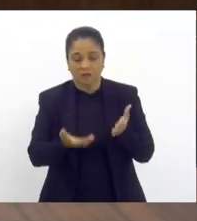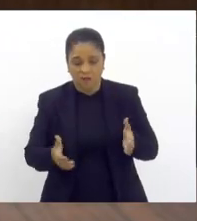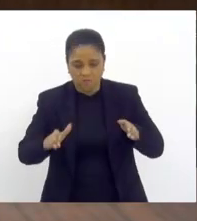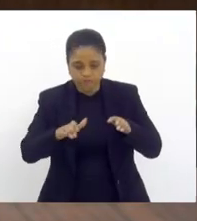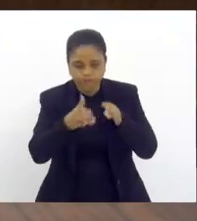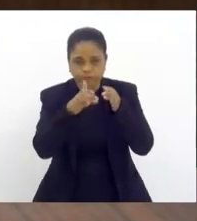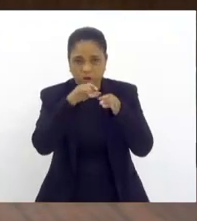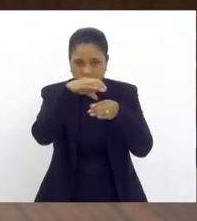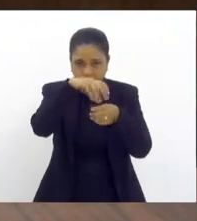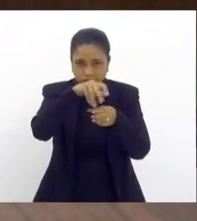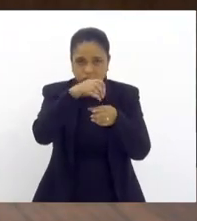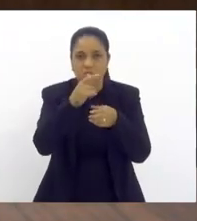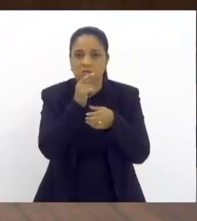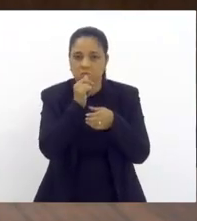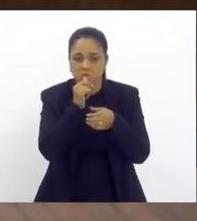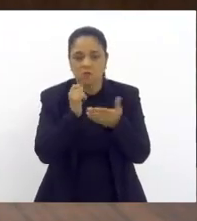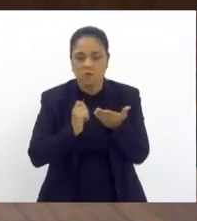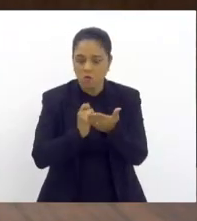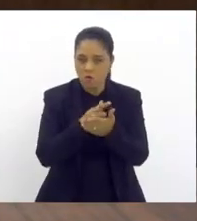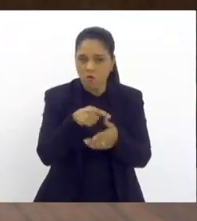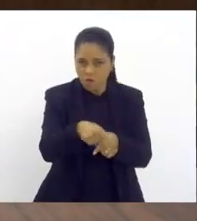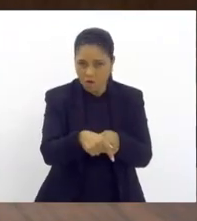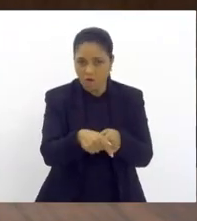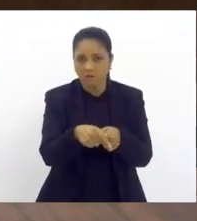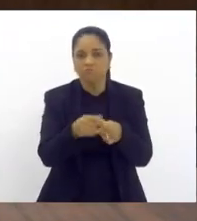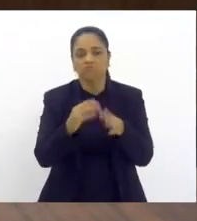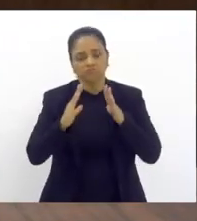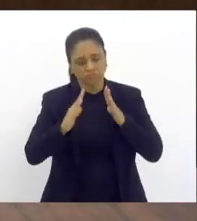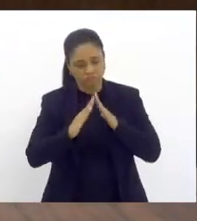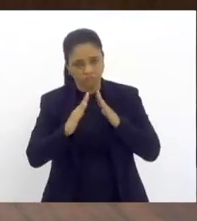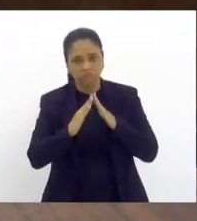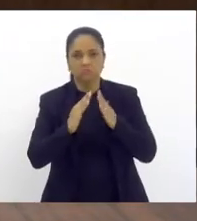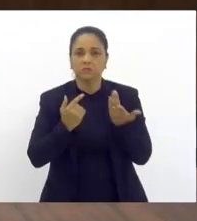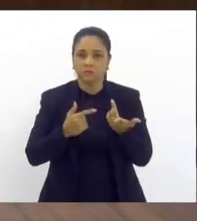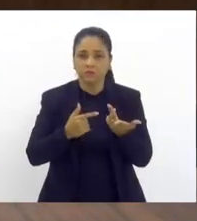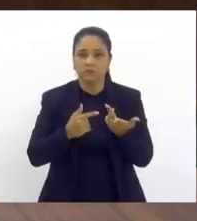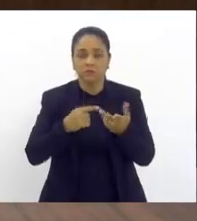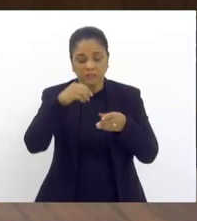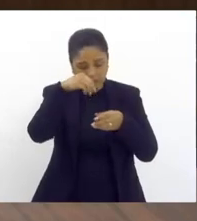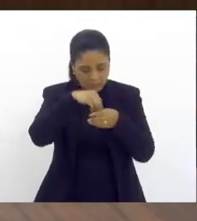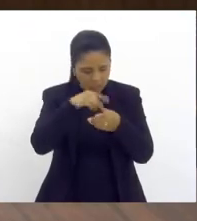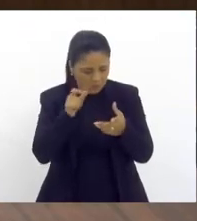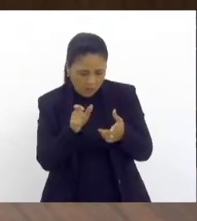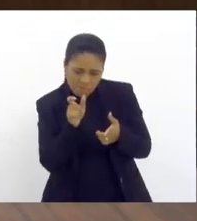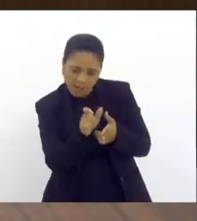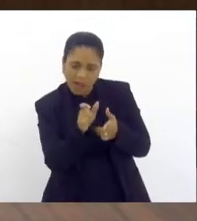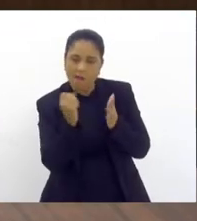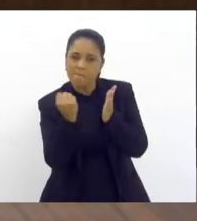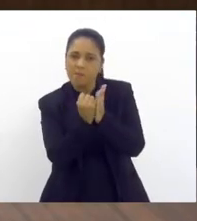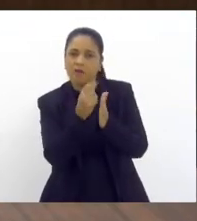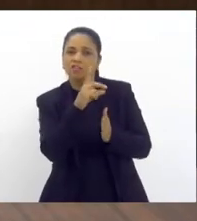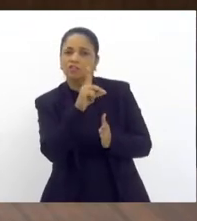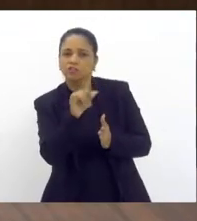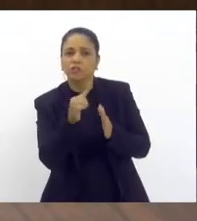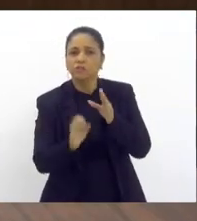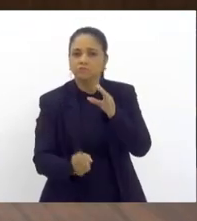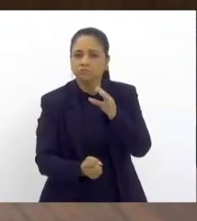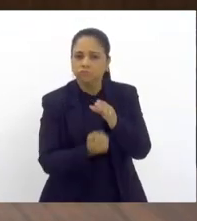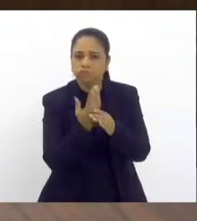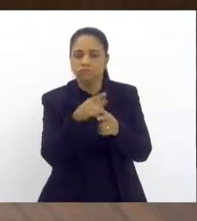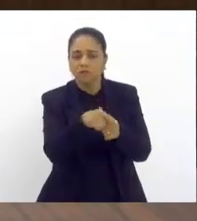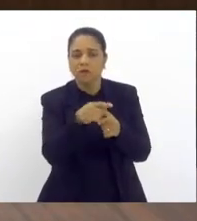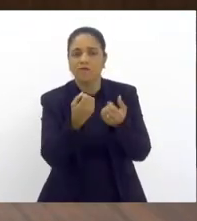na sua casa, você vai poder verificar, né, se dentro do galão tem a data de validade, dizendo